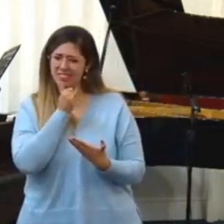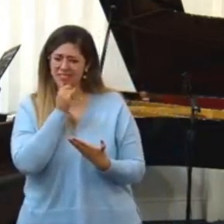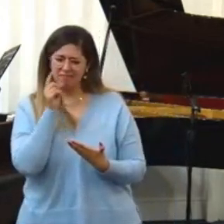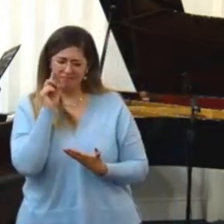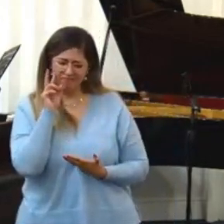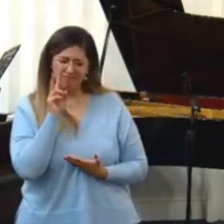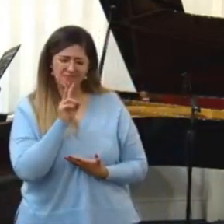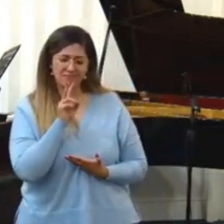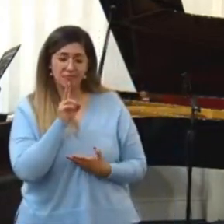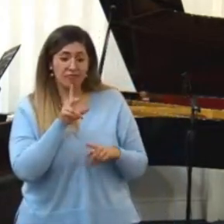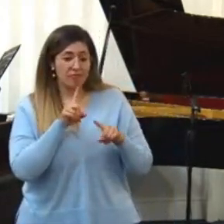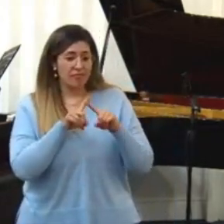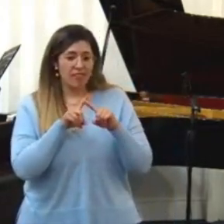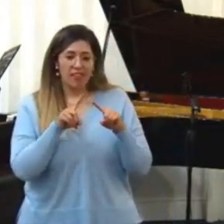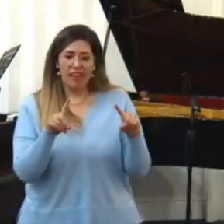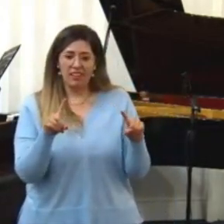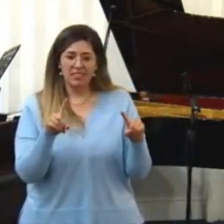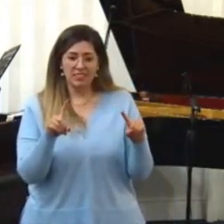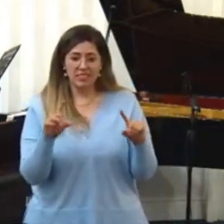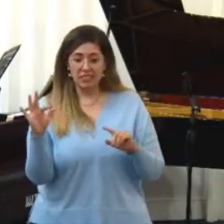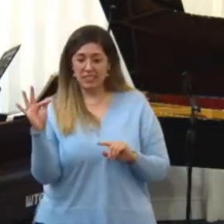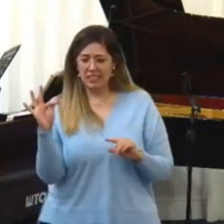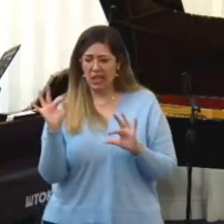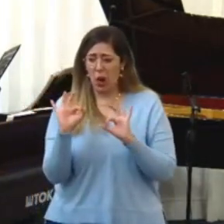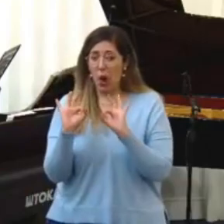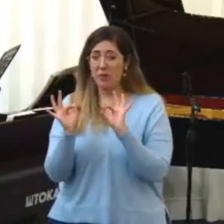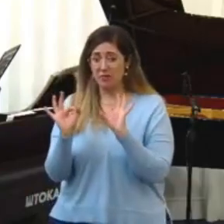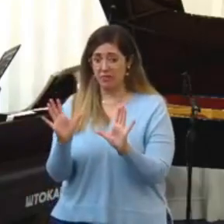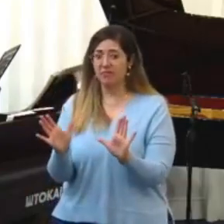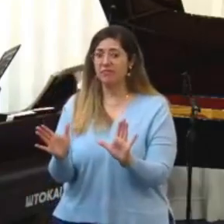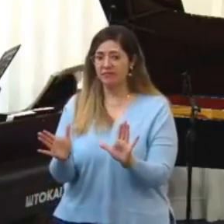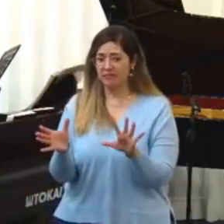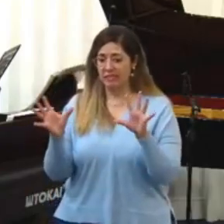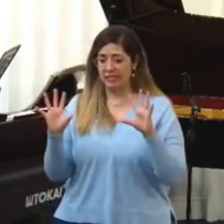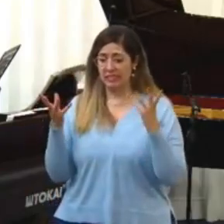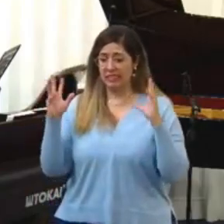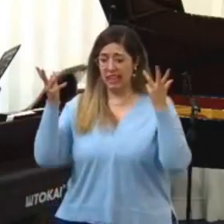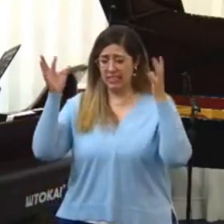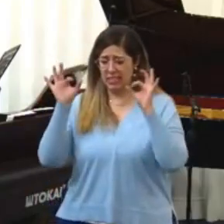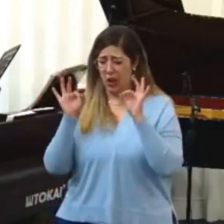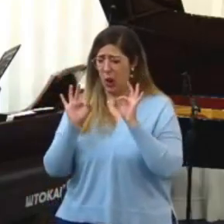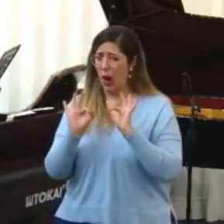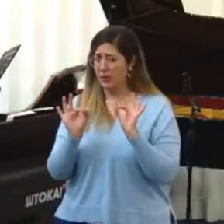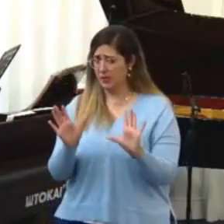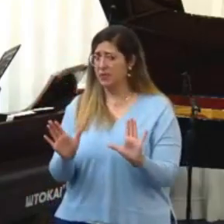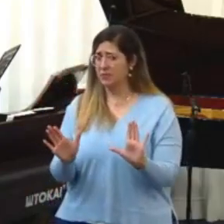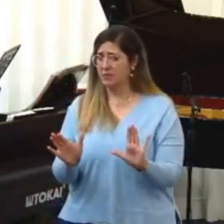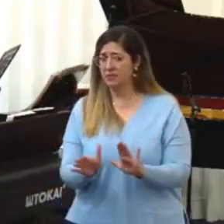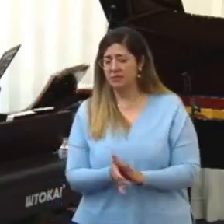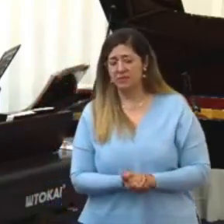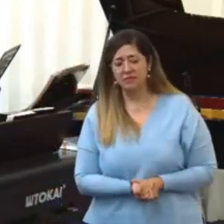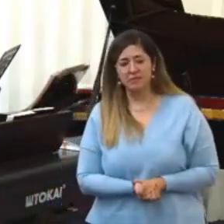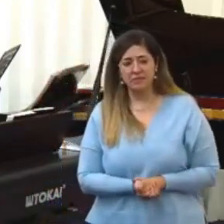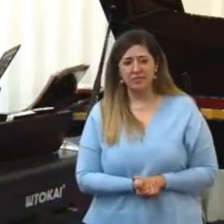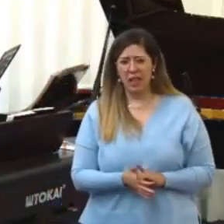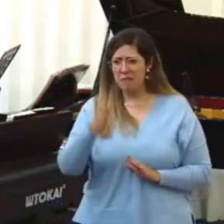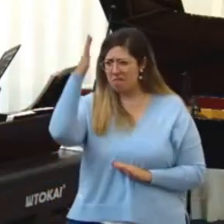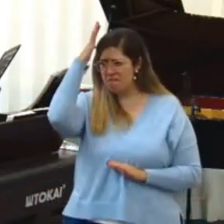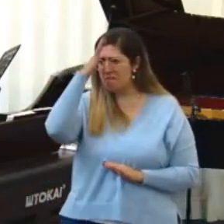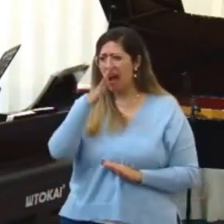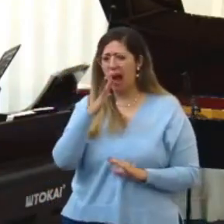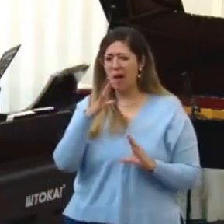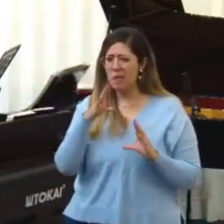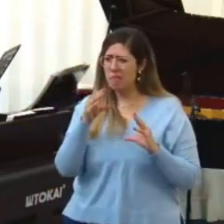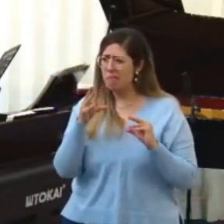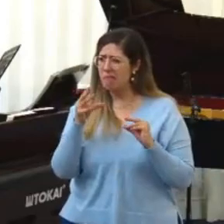verdadeira matança, mas é que vocês não têm ideia do que os filisteus faziam. Quer dizer, tem, se olharem e lerem a passagem. A maldade desses